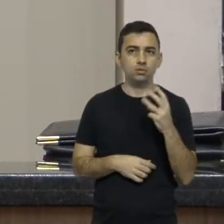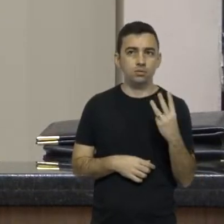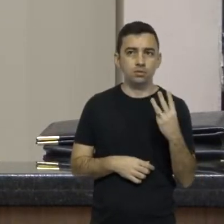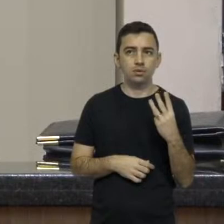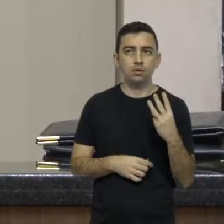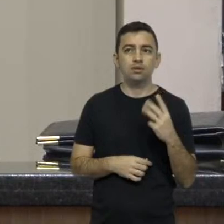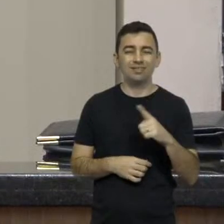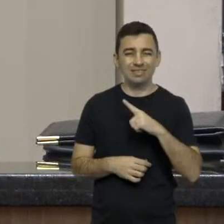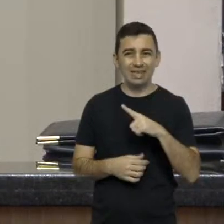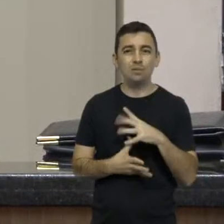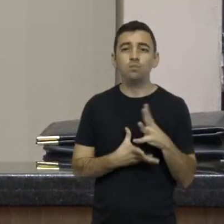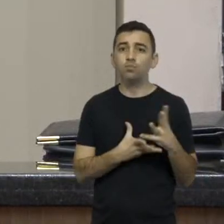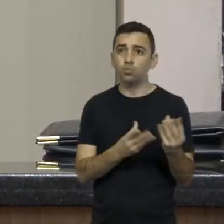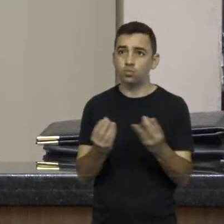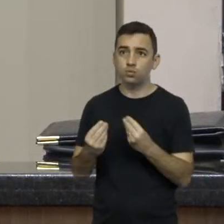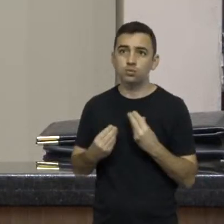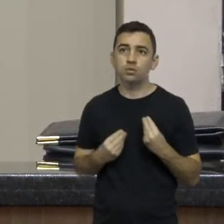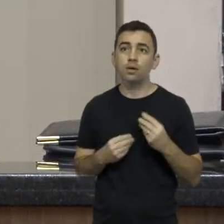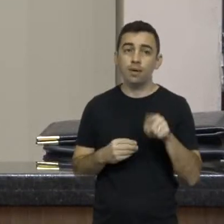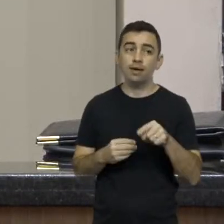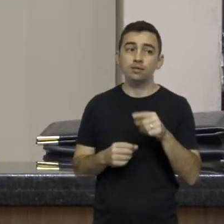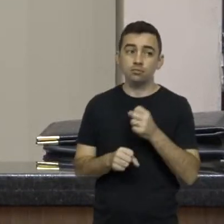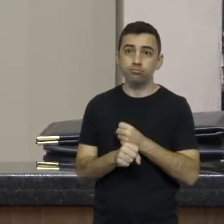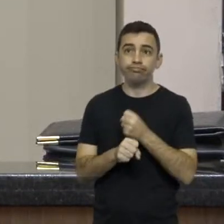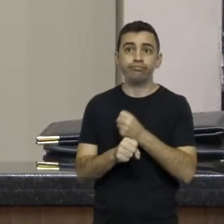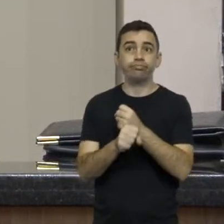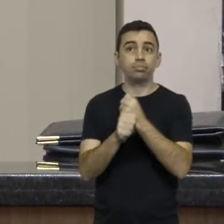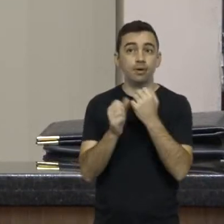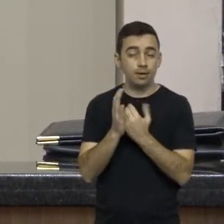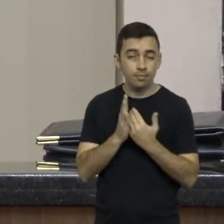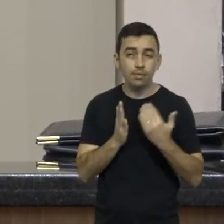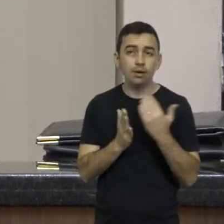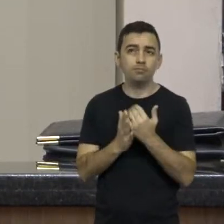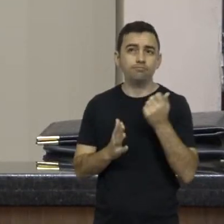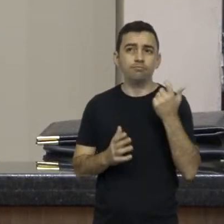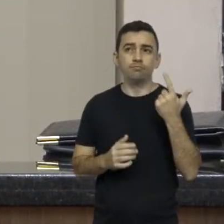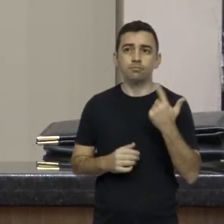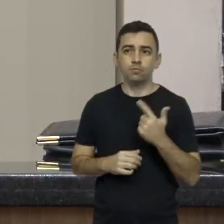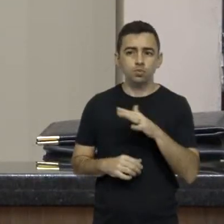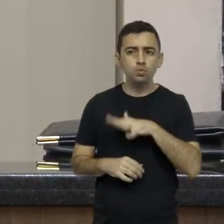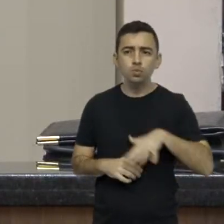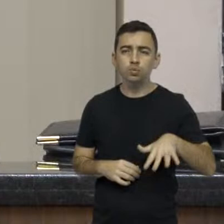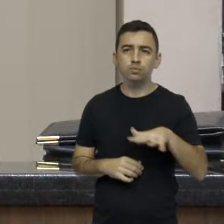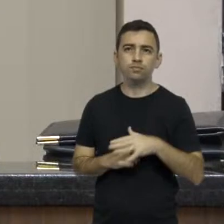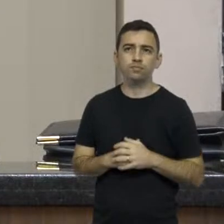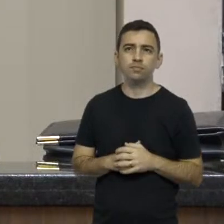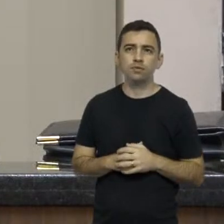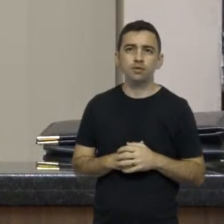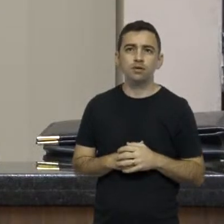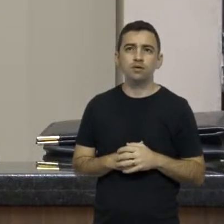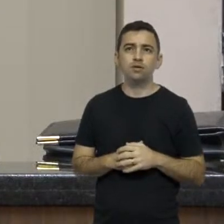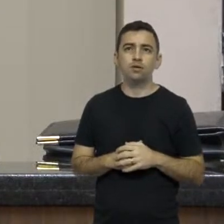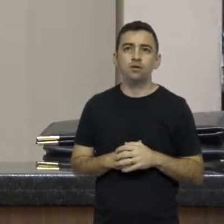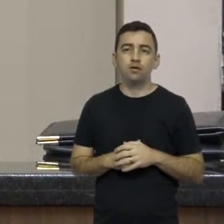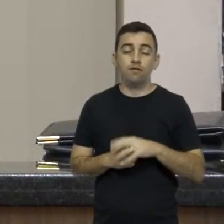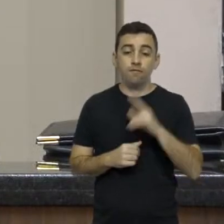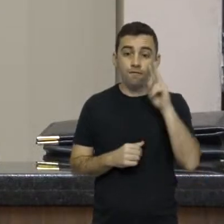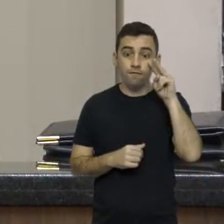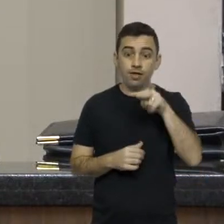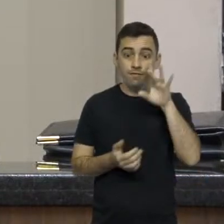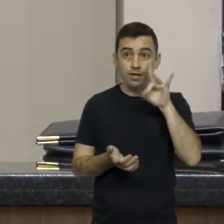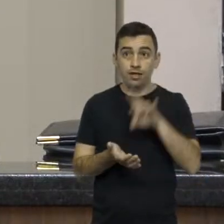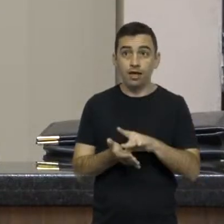temos várias, né? Mas a maior obra, eu gosto sempre de falar isso daí. Aliás, a gente só vê o tamanho, deputado Ismael, dessa